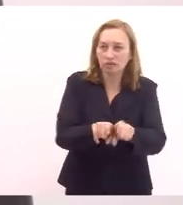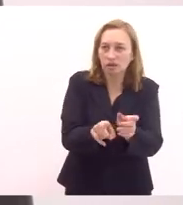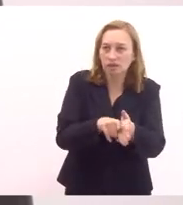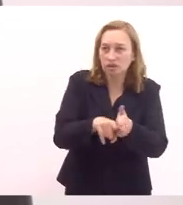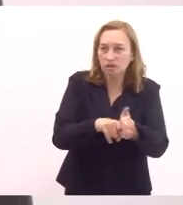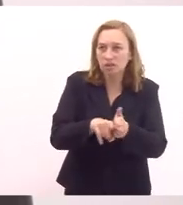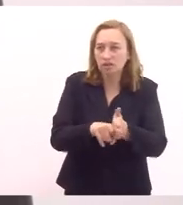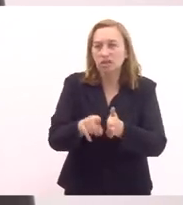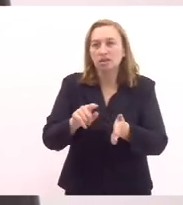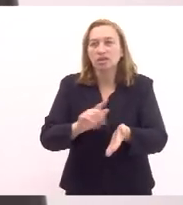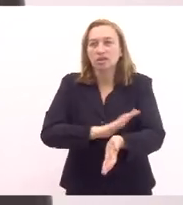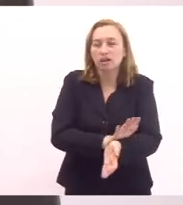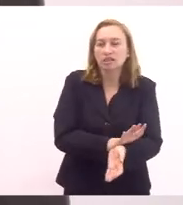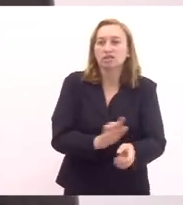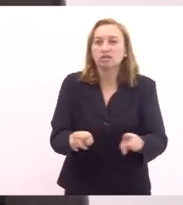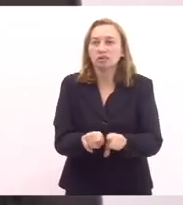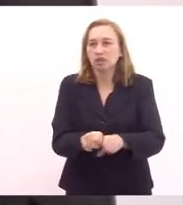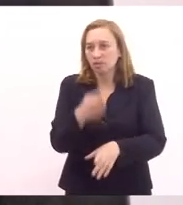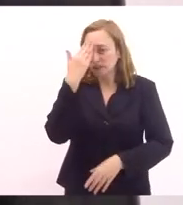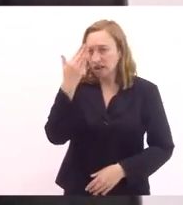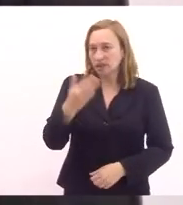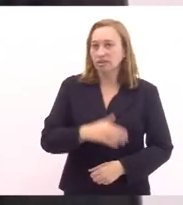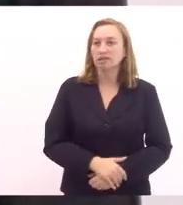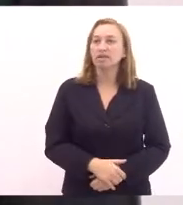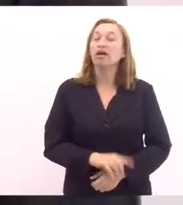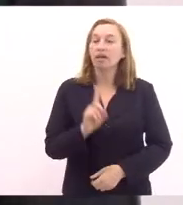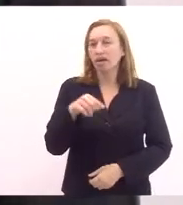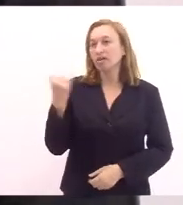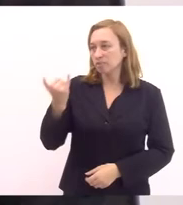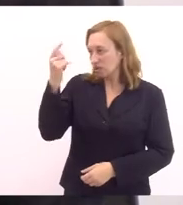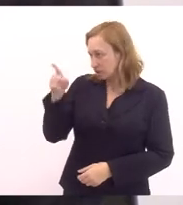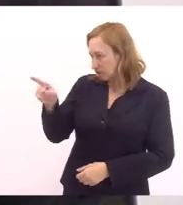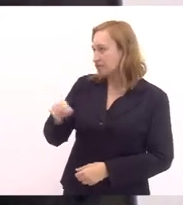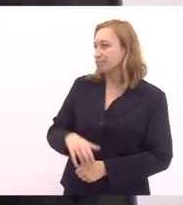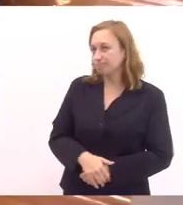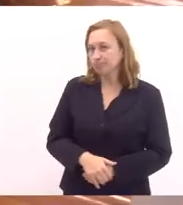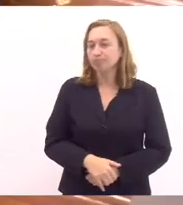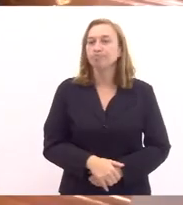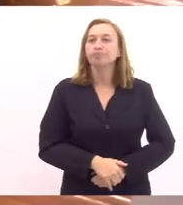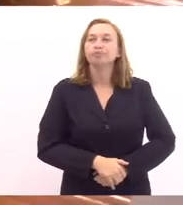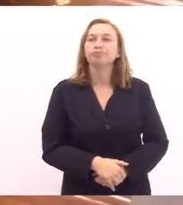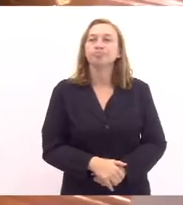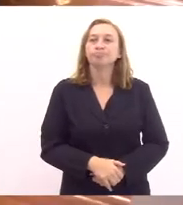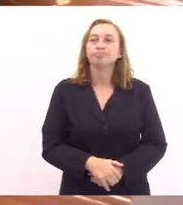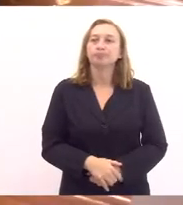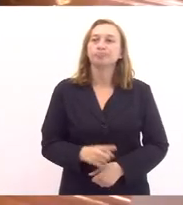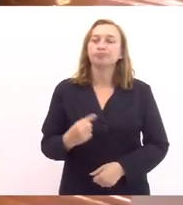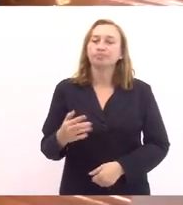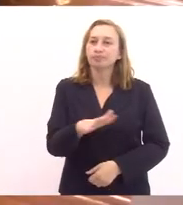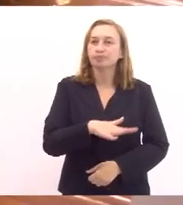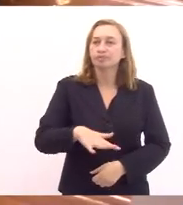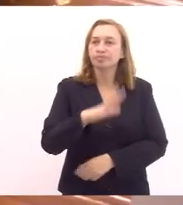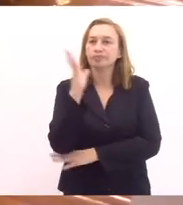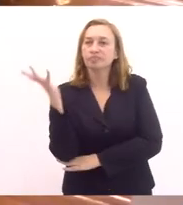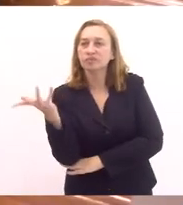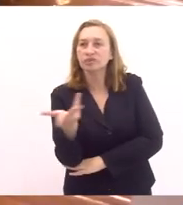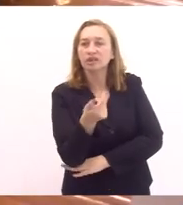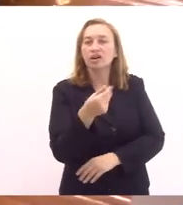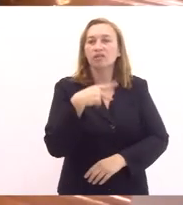e o racismo obstétrico era isso obrigada não isso é muito importante mesmo inclusive nós da área ambiental